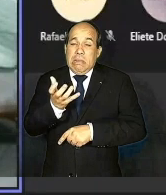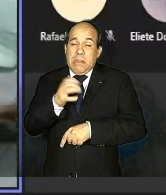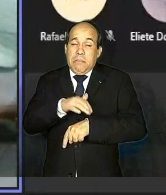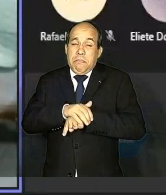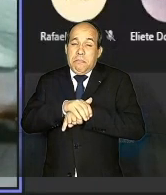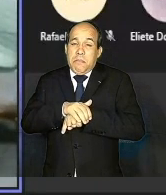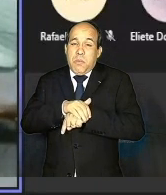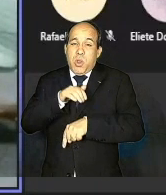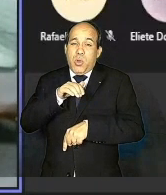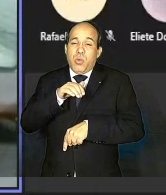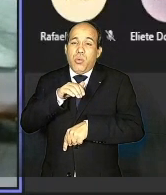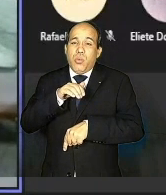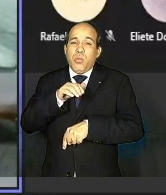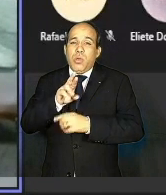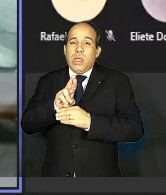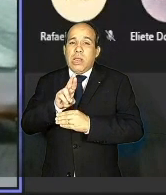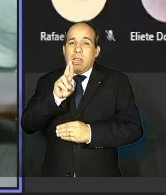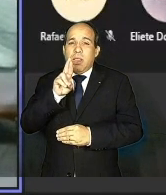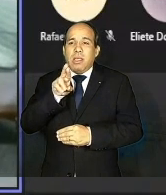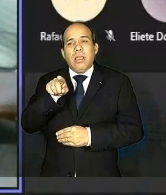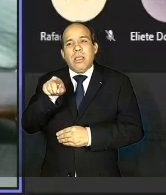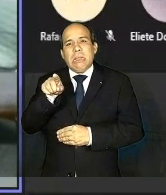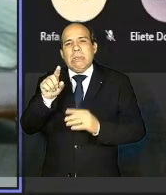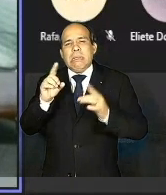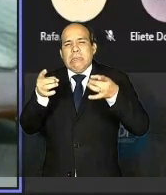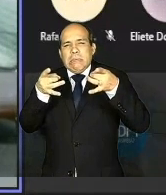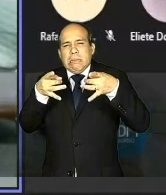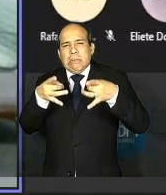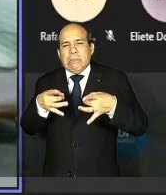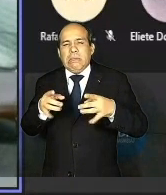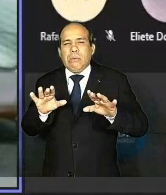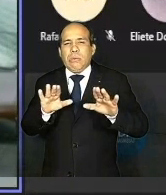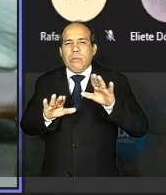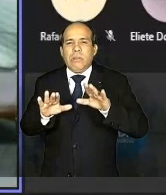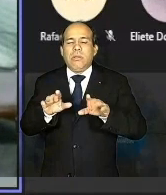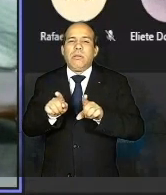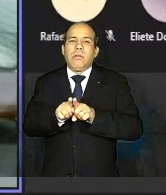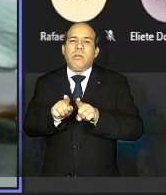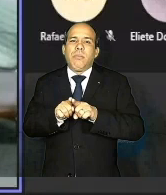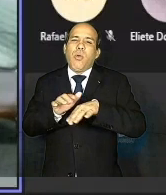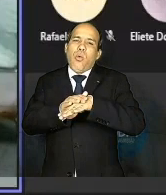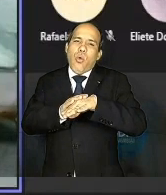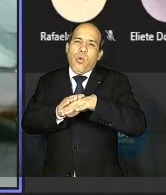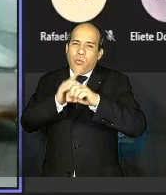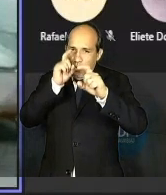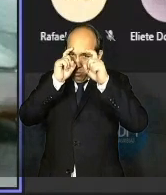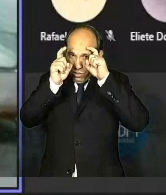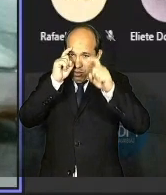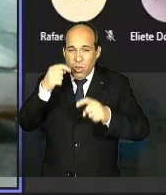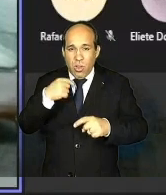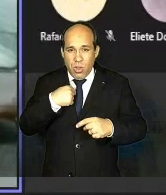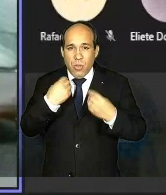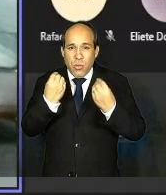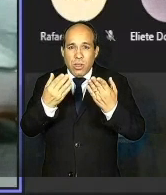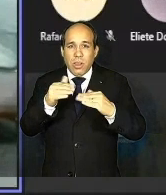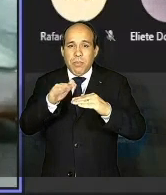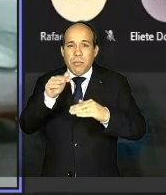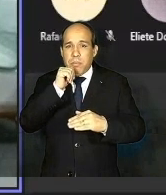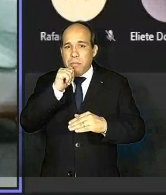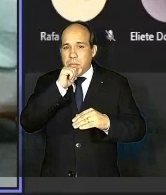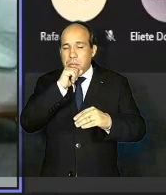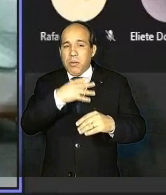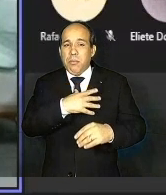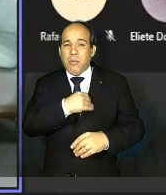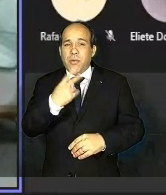E também, mas se quiser ser muito assim, viu? O desembargador relator é muito meticuloso. Com a conversa